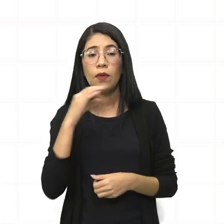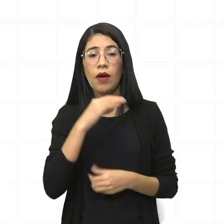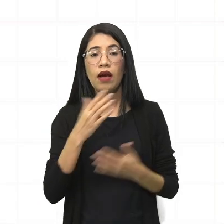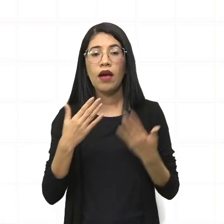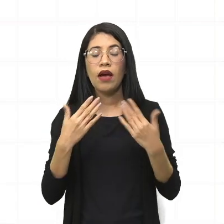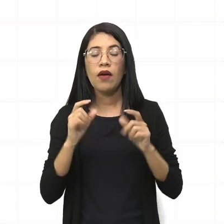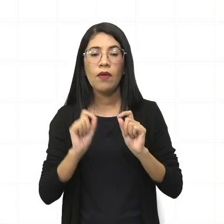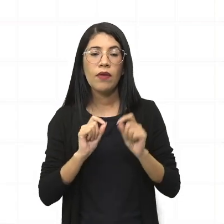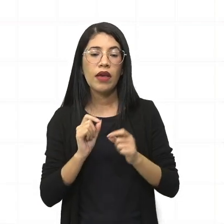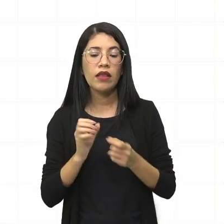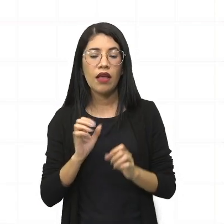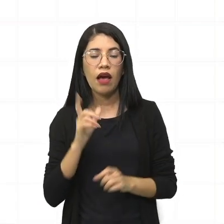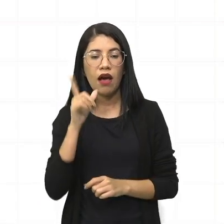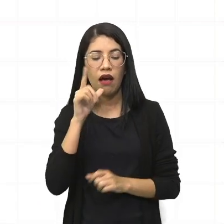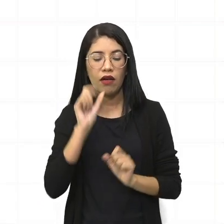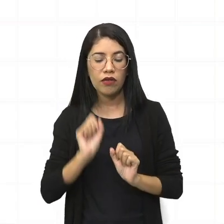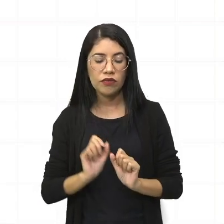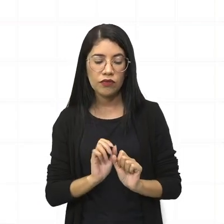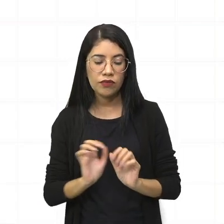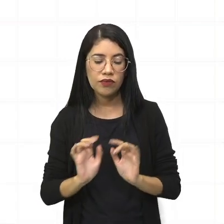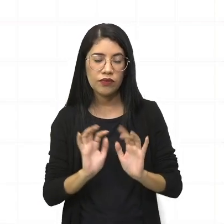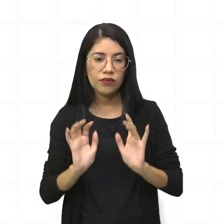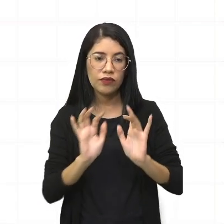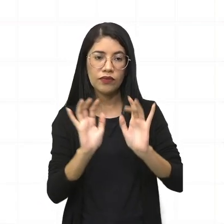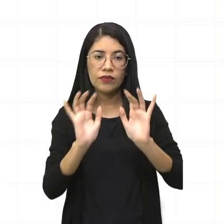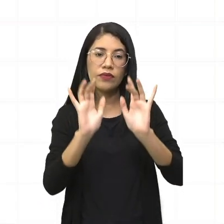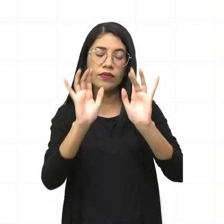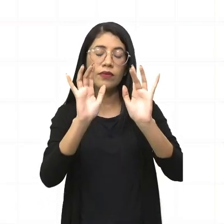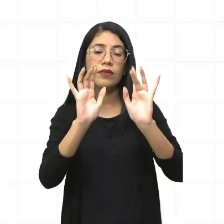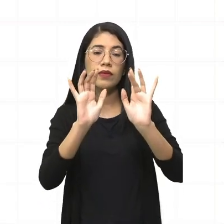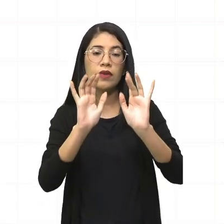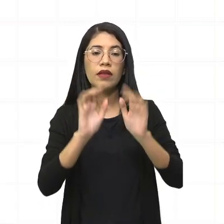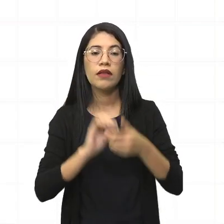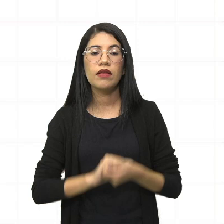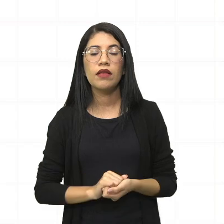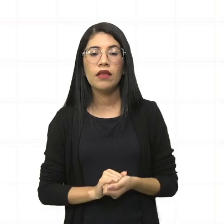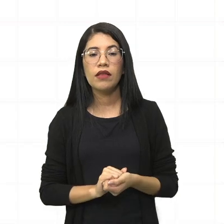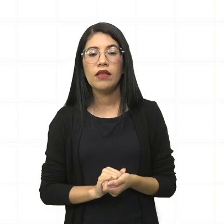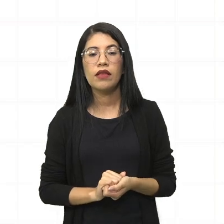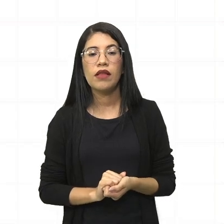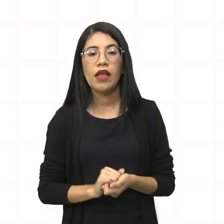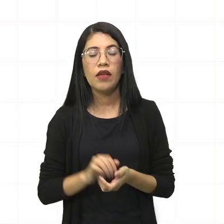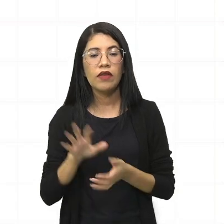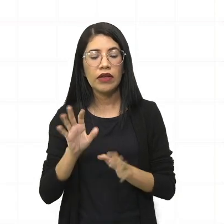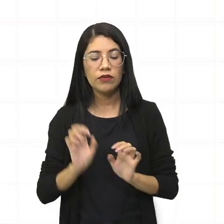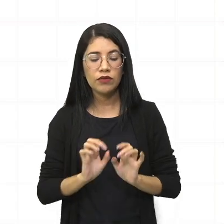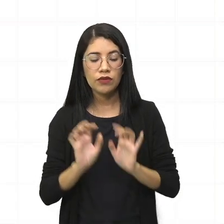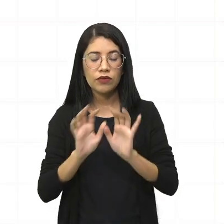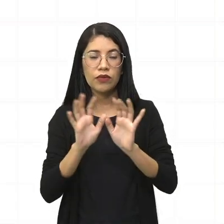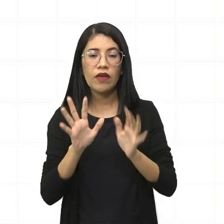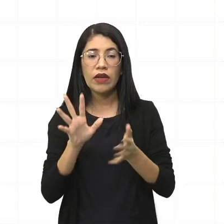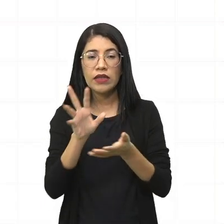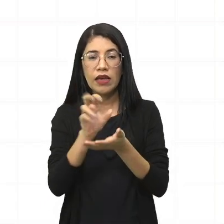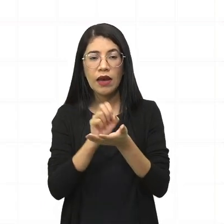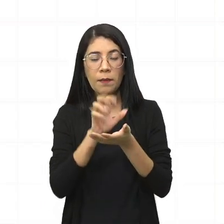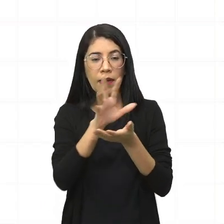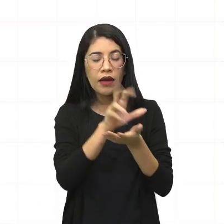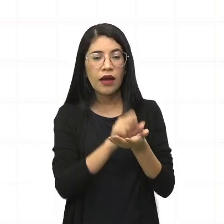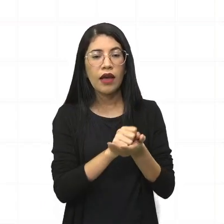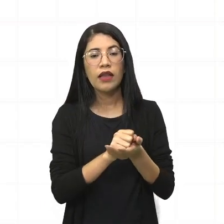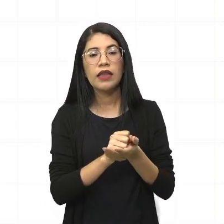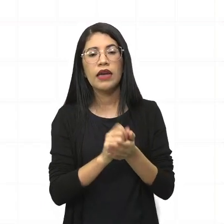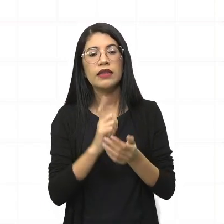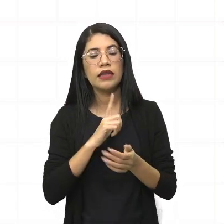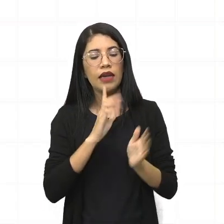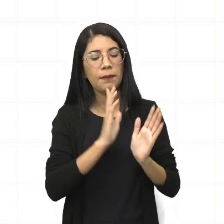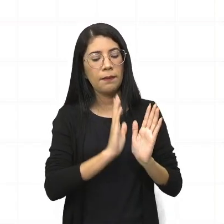o vapor de água do reservatório geotérmico, ele vai ser capturado aí e vai passar por